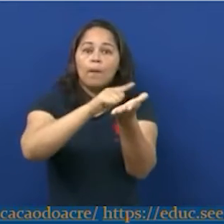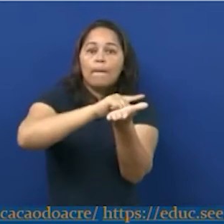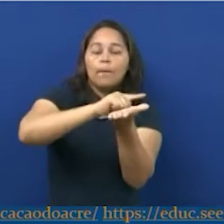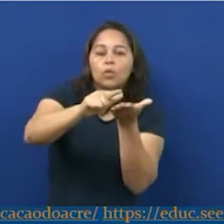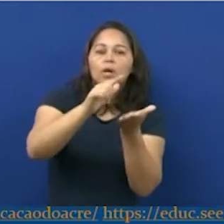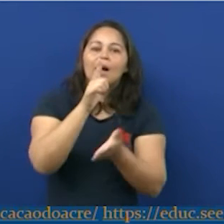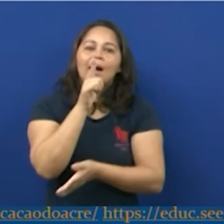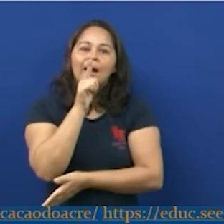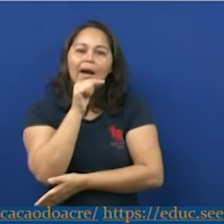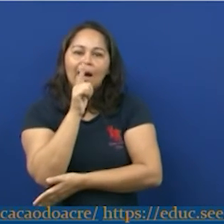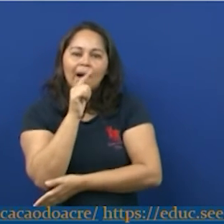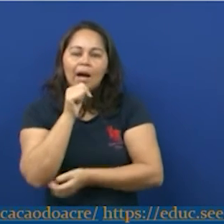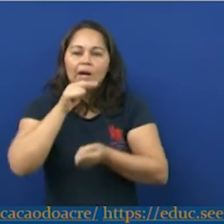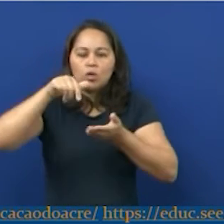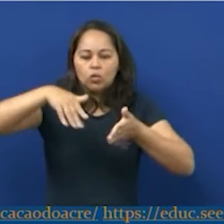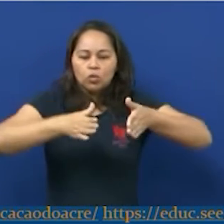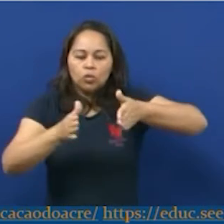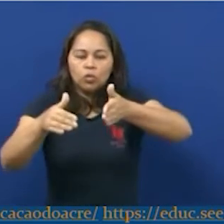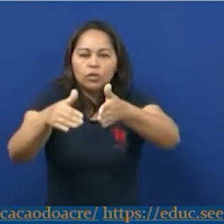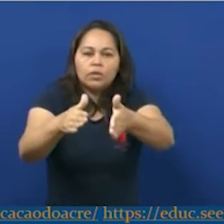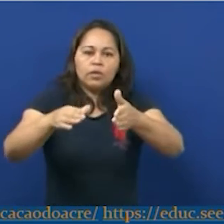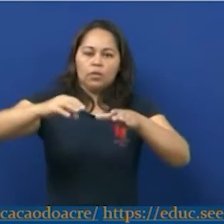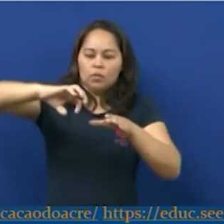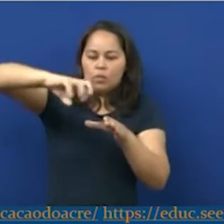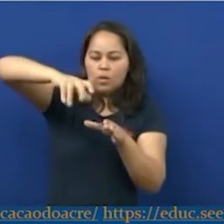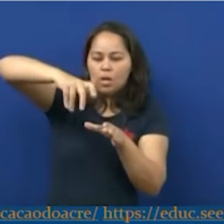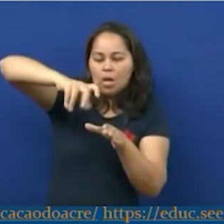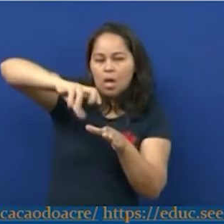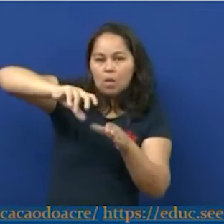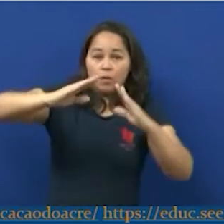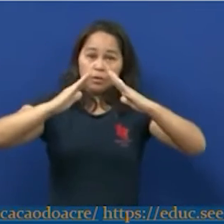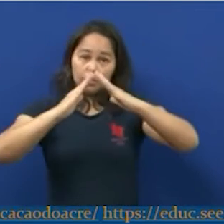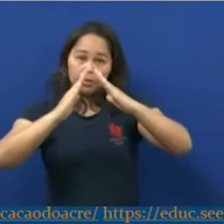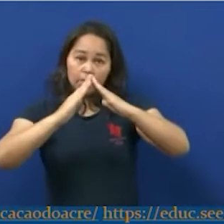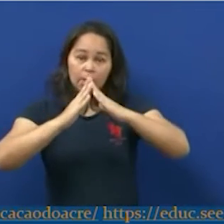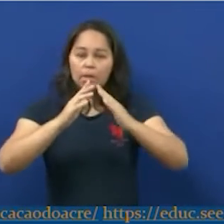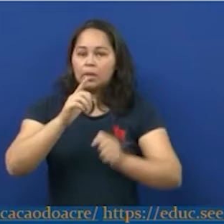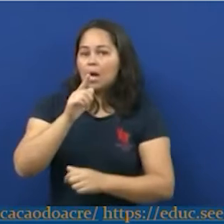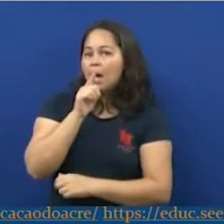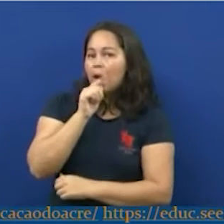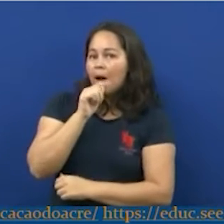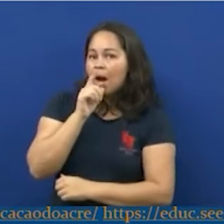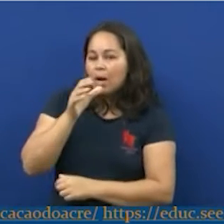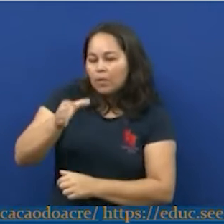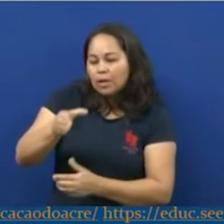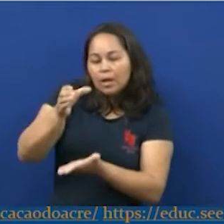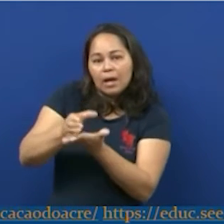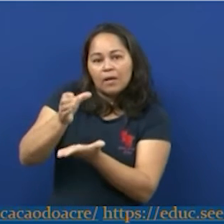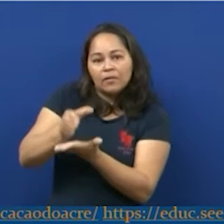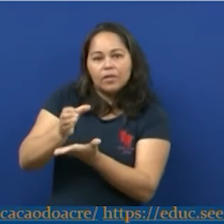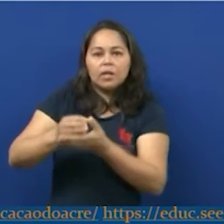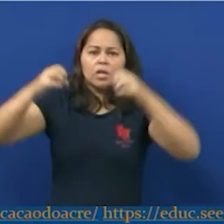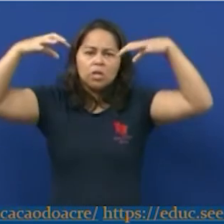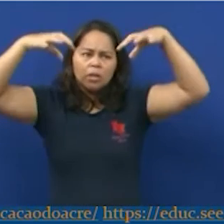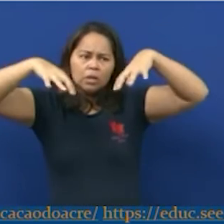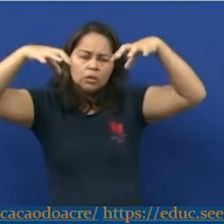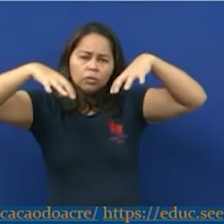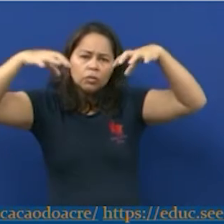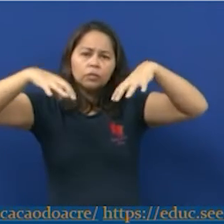dos rios, água da torneira, água mineral, água da chuva e água